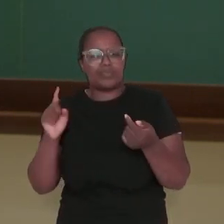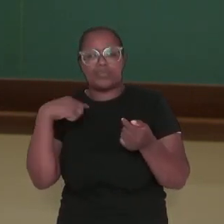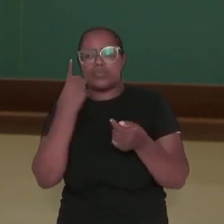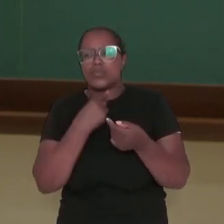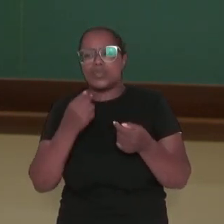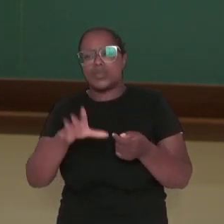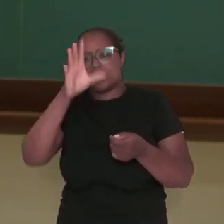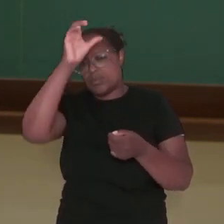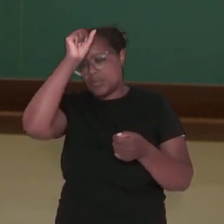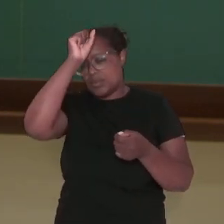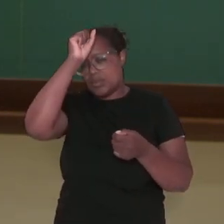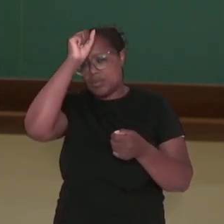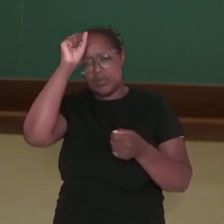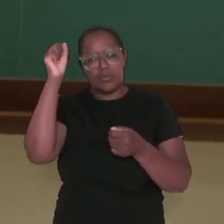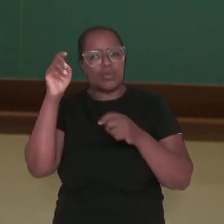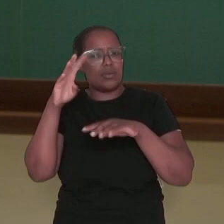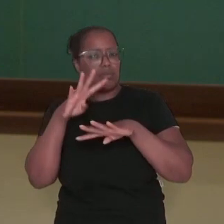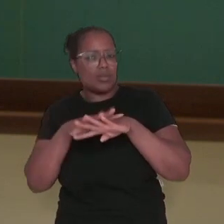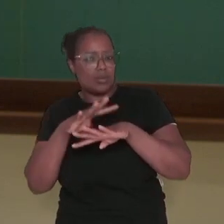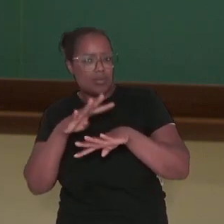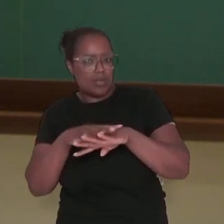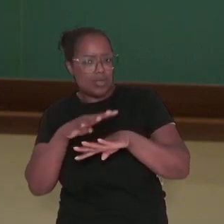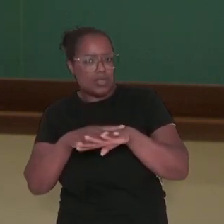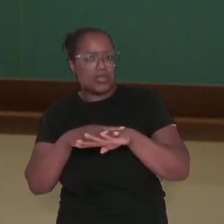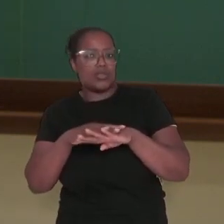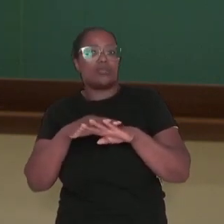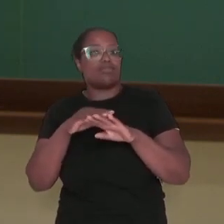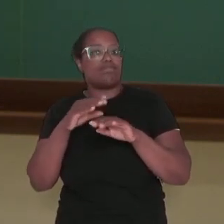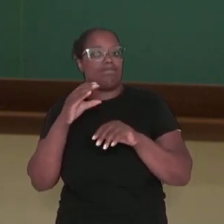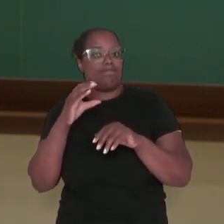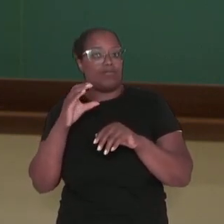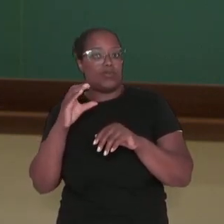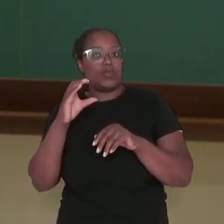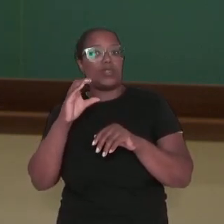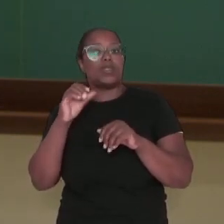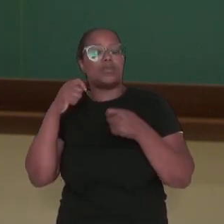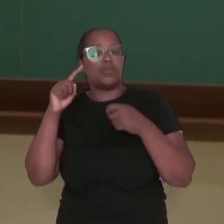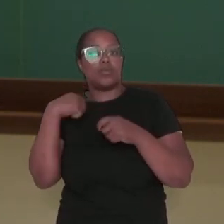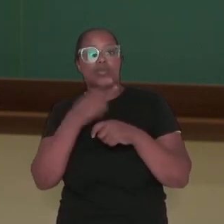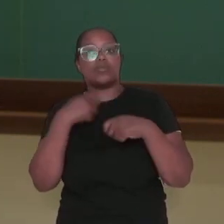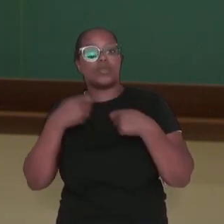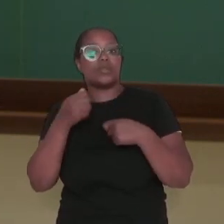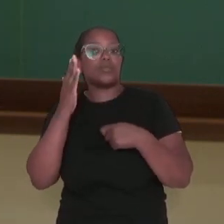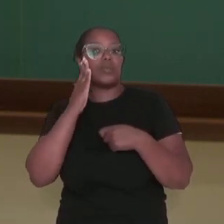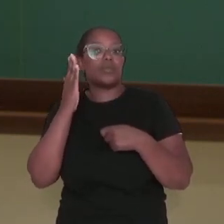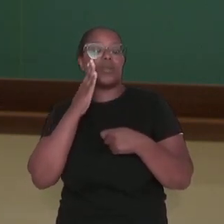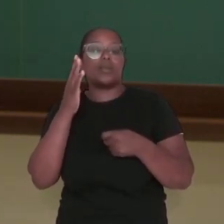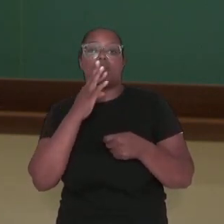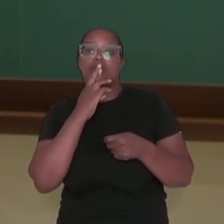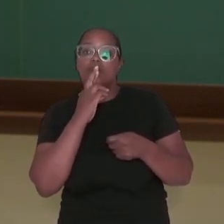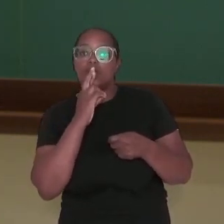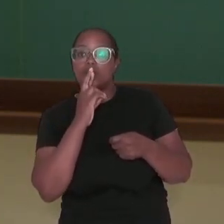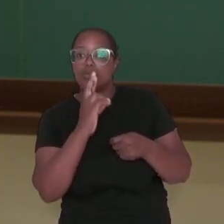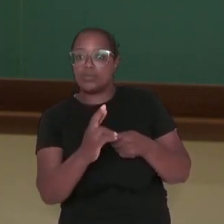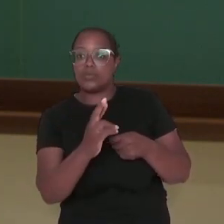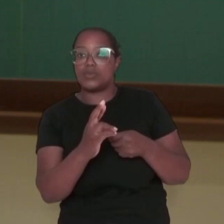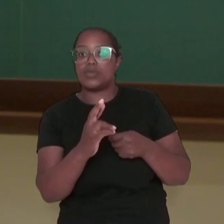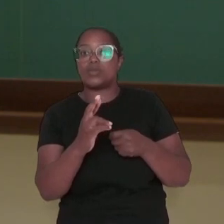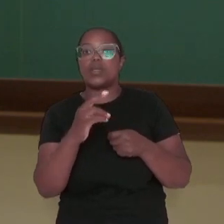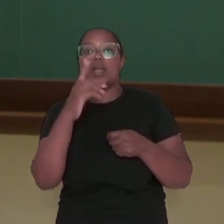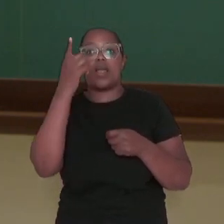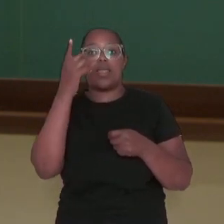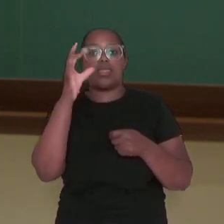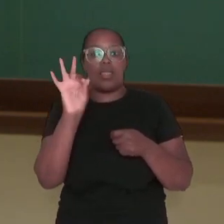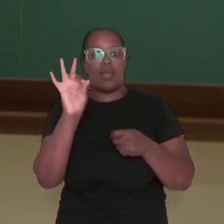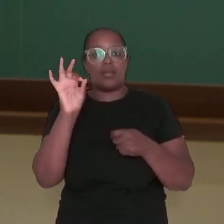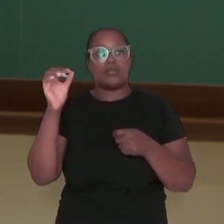pouquinho sobre notação científica. Devemos saber que sempre tem que respeitar que esse fator A, ele tem que ficar entre 10 e